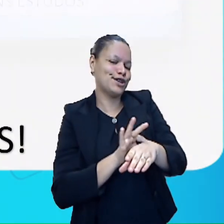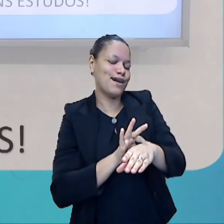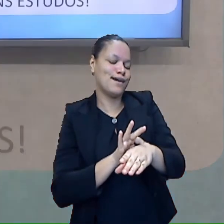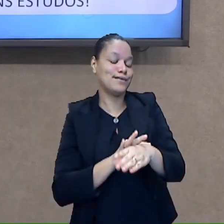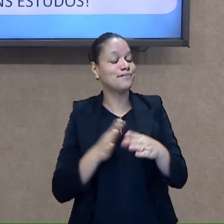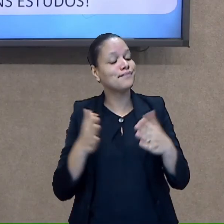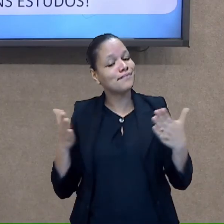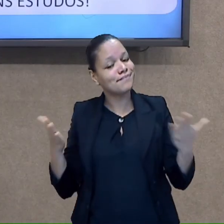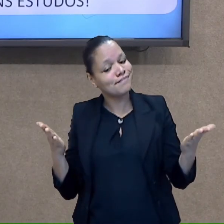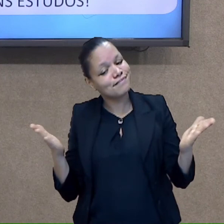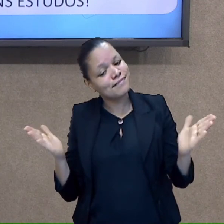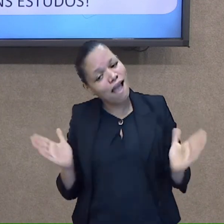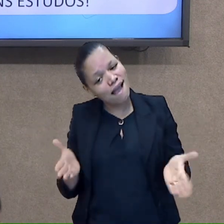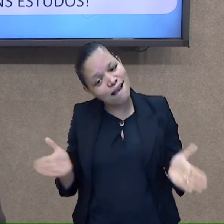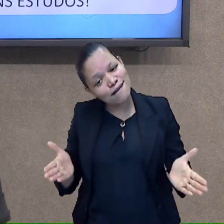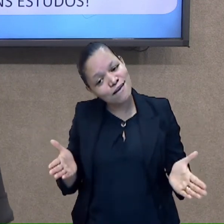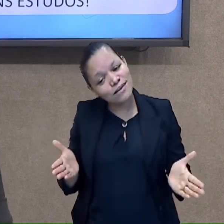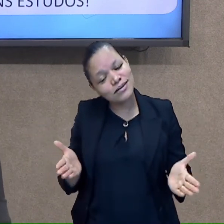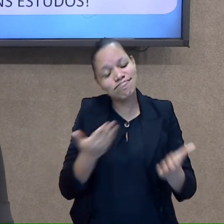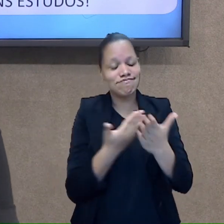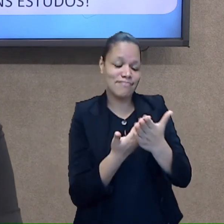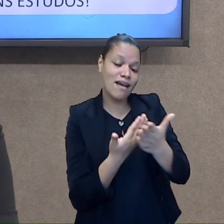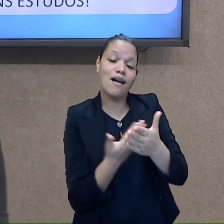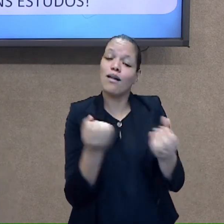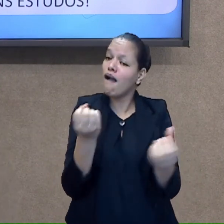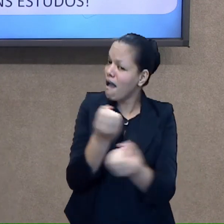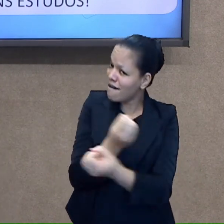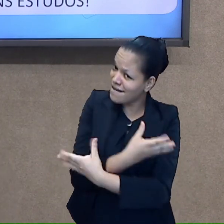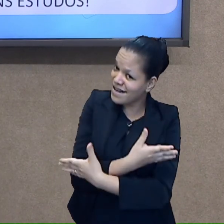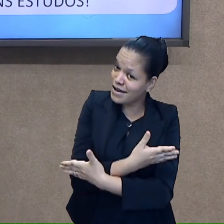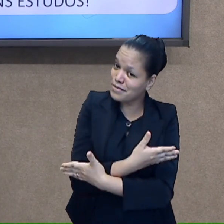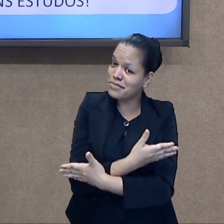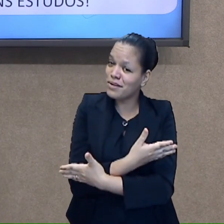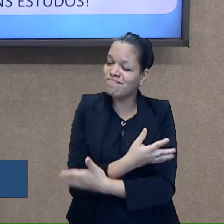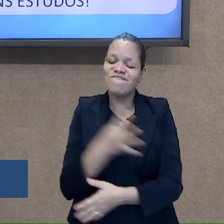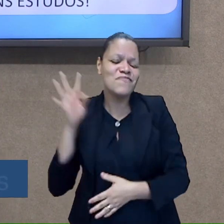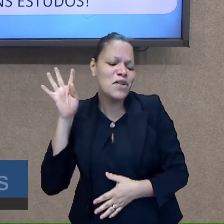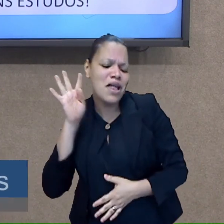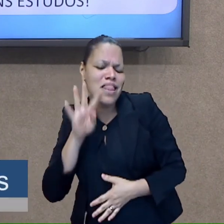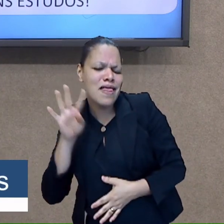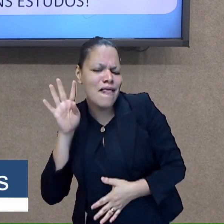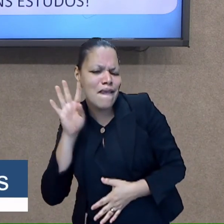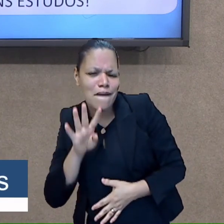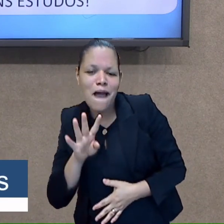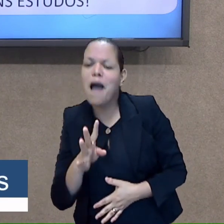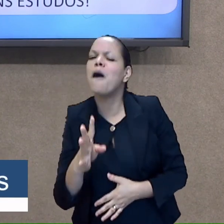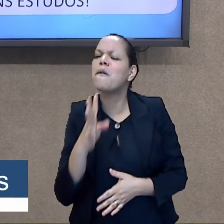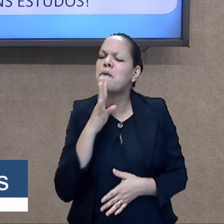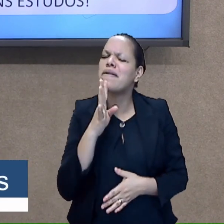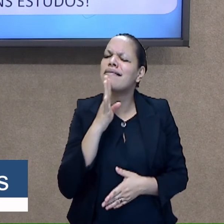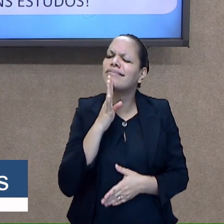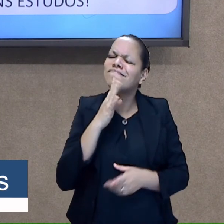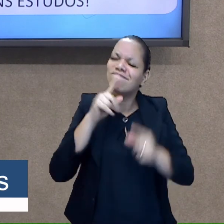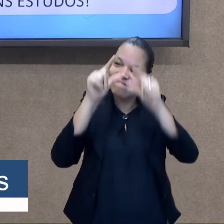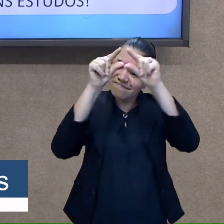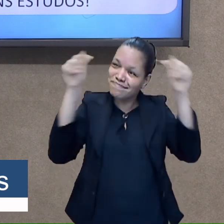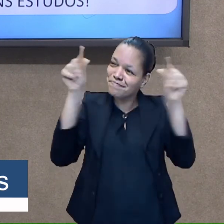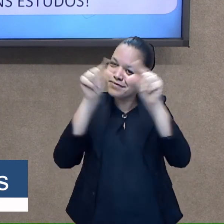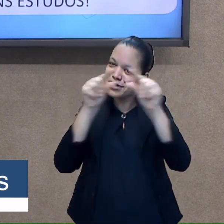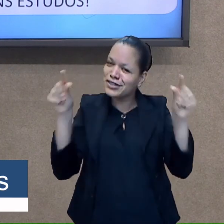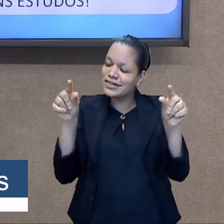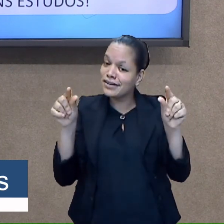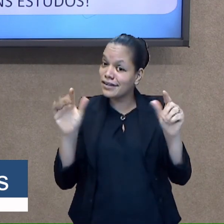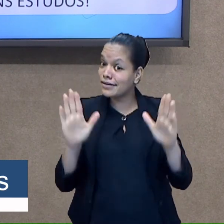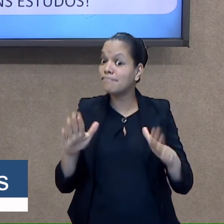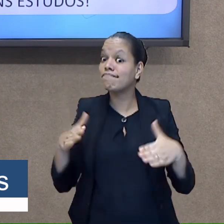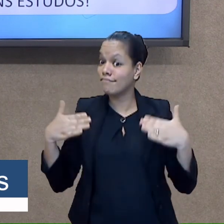a nossa aula também já vai ficando por aqui. Foi muito legal conhecer sobre as tirinhas, né? Então, que